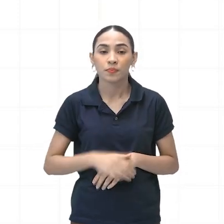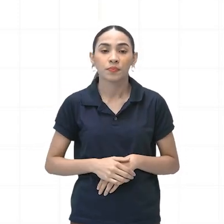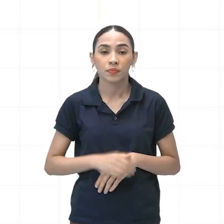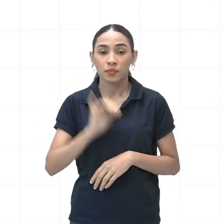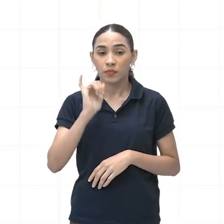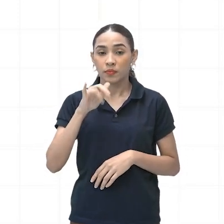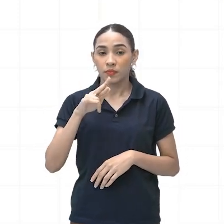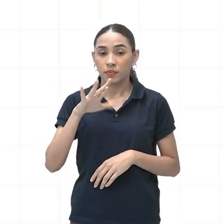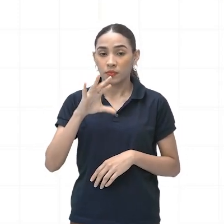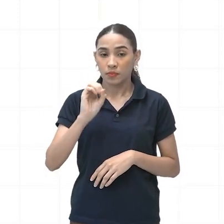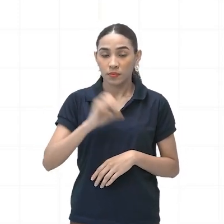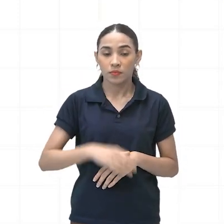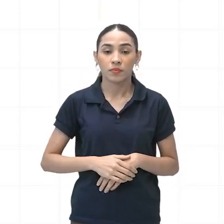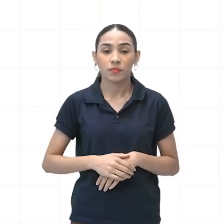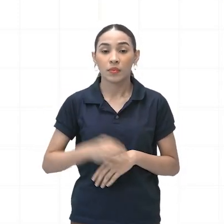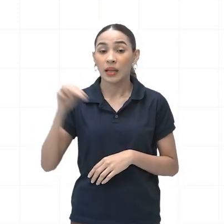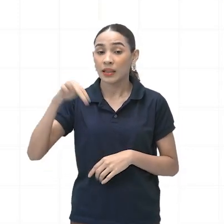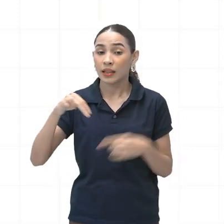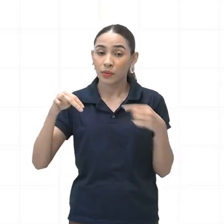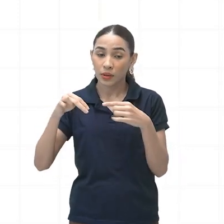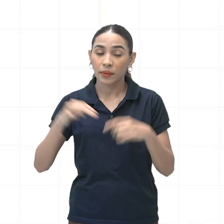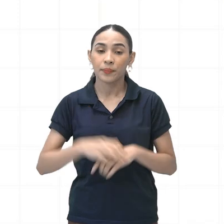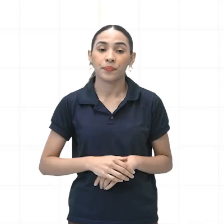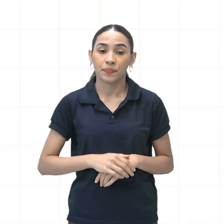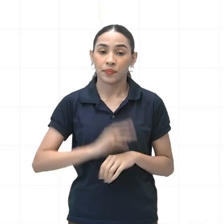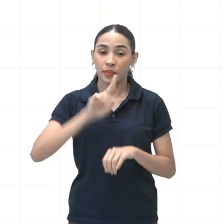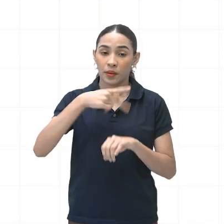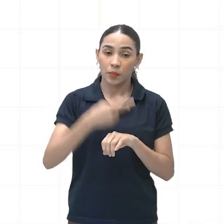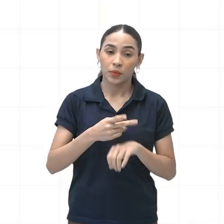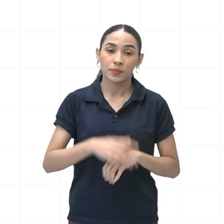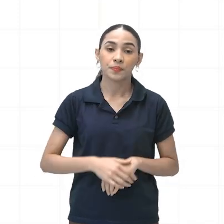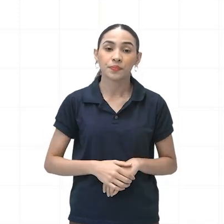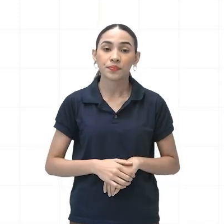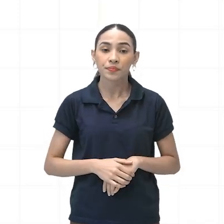formados pelos números naturais. Depois,